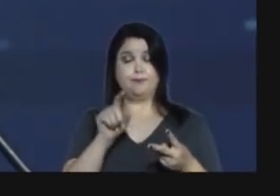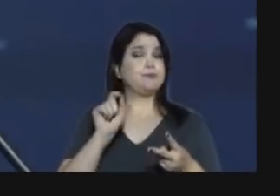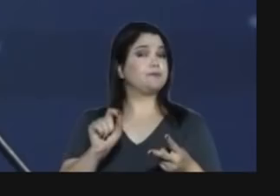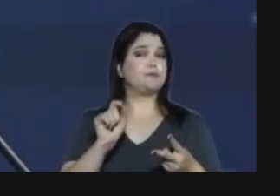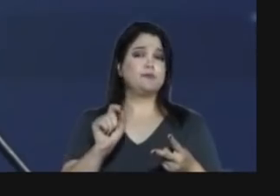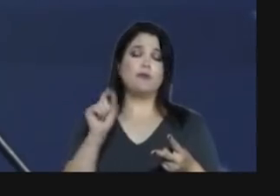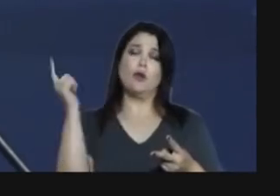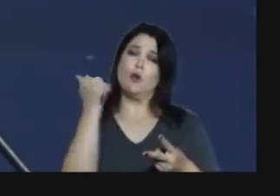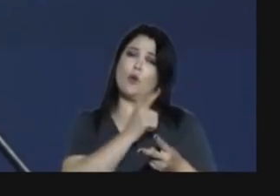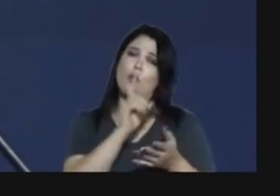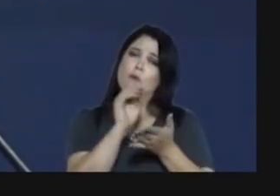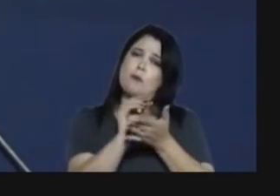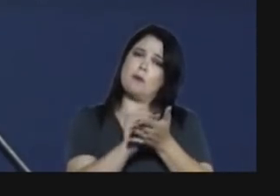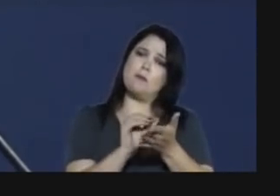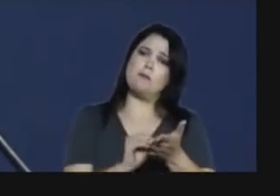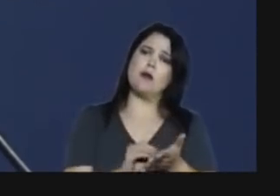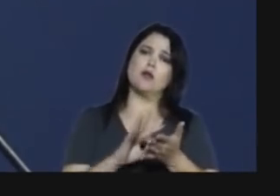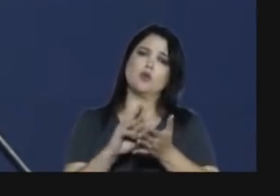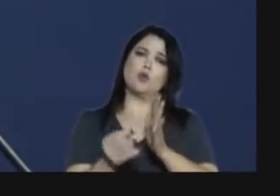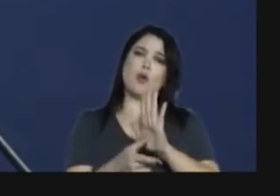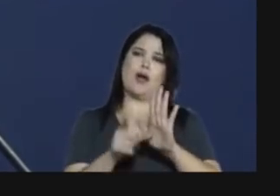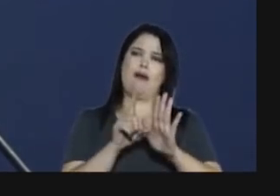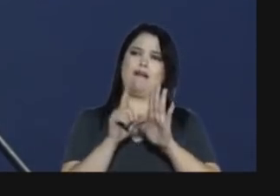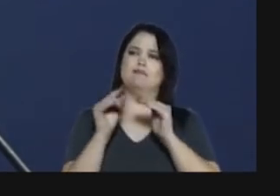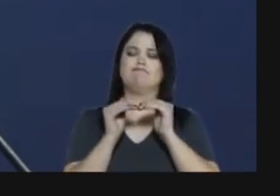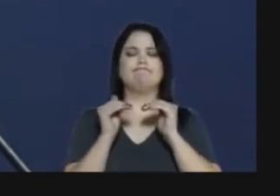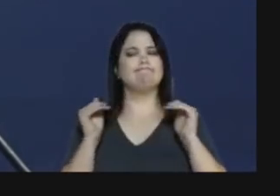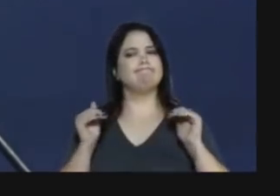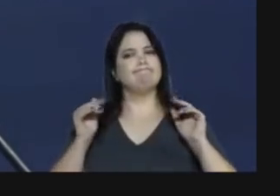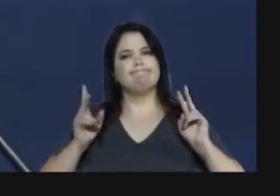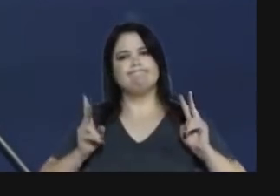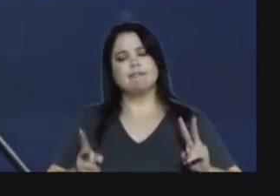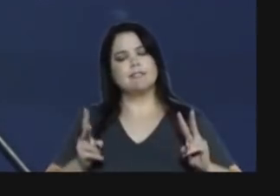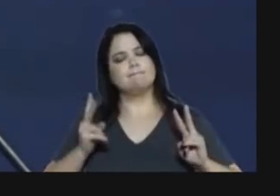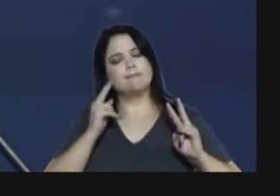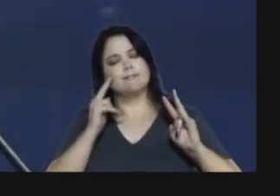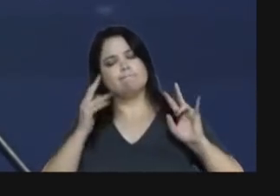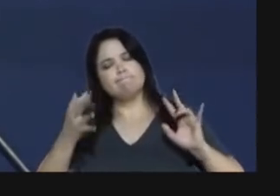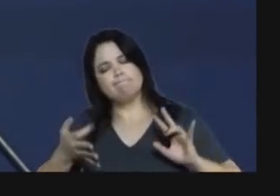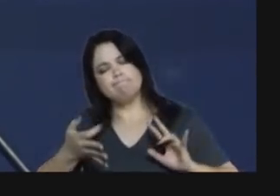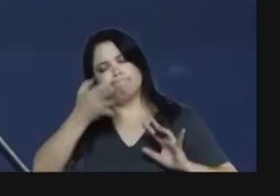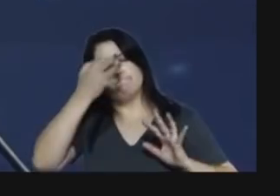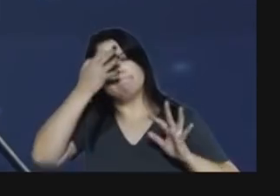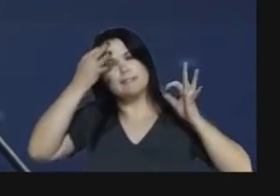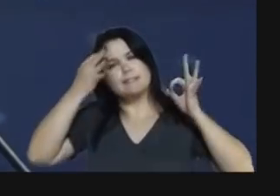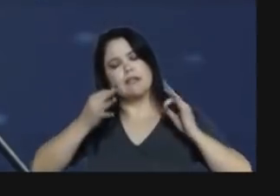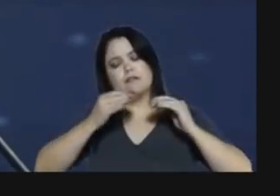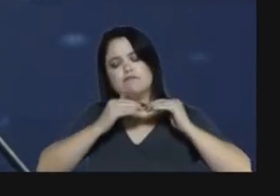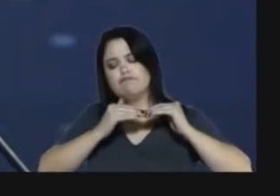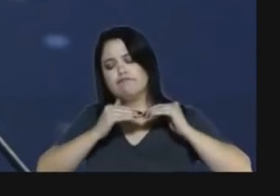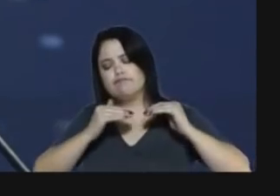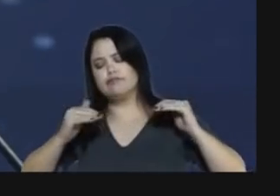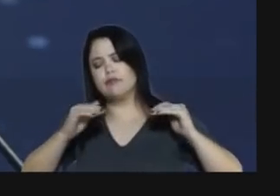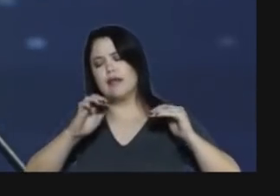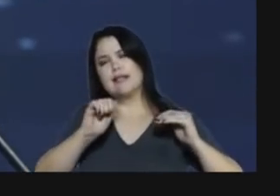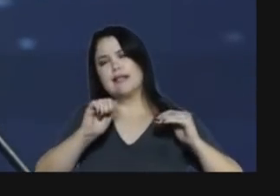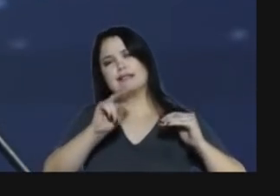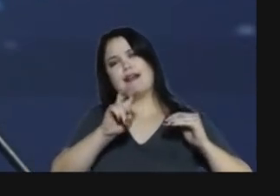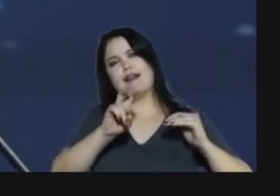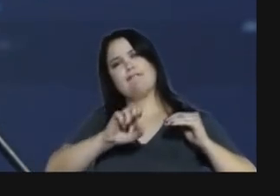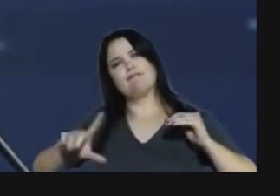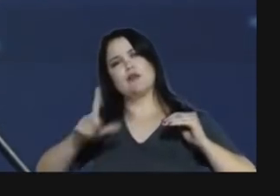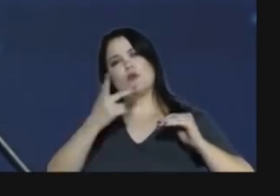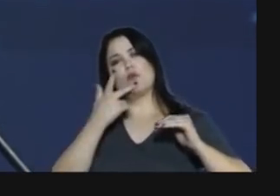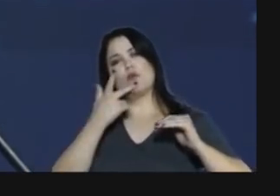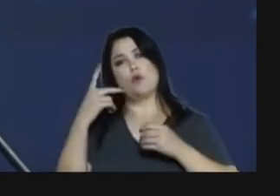estabelecendo se pressentisse erros coerente e estável na